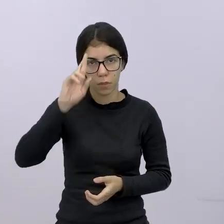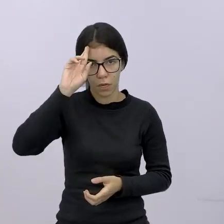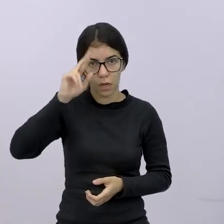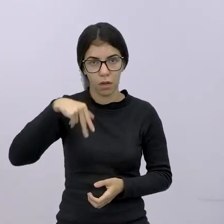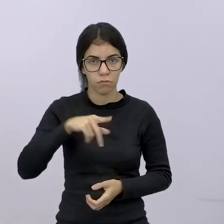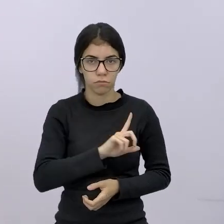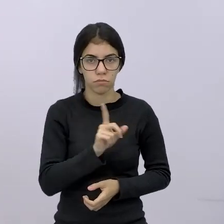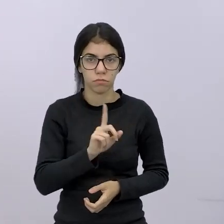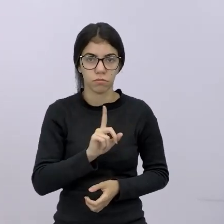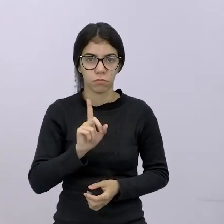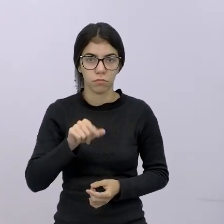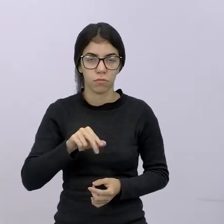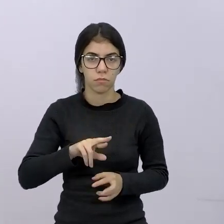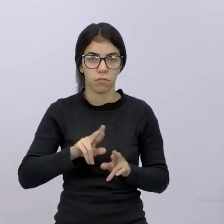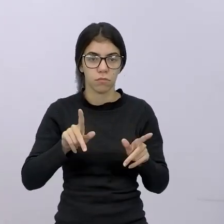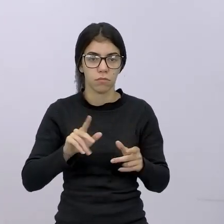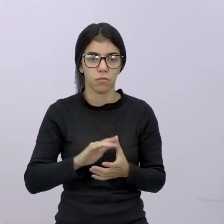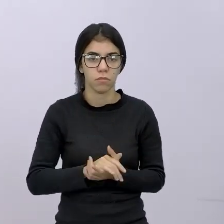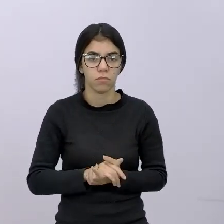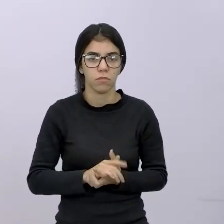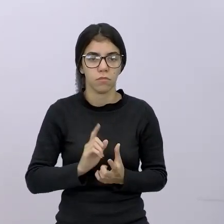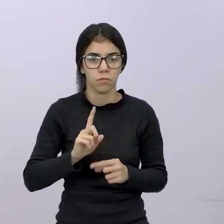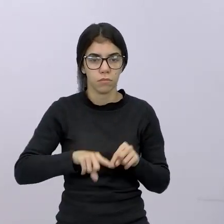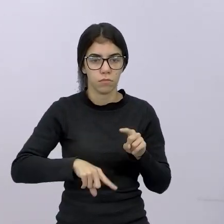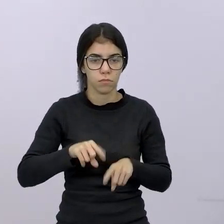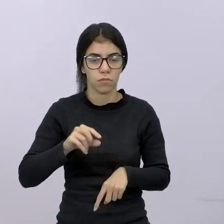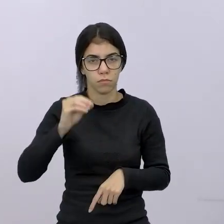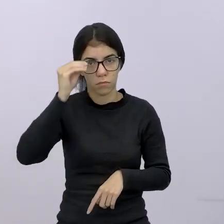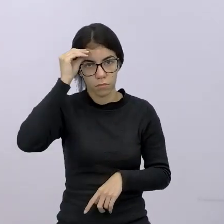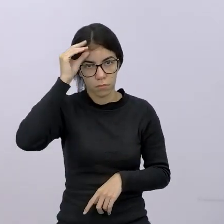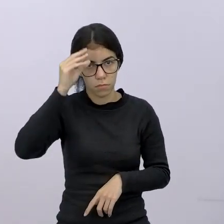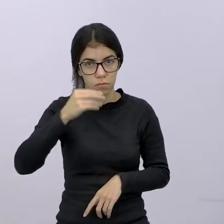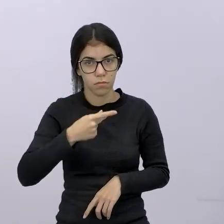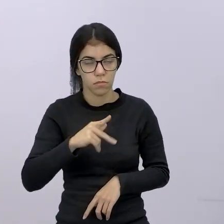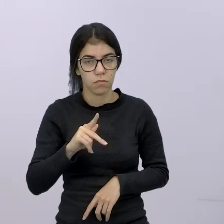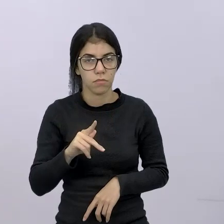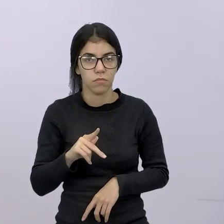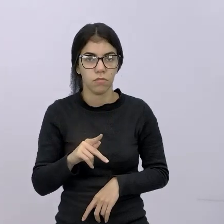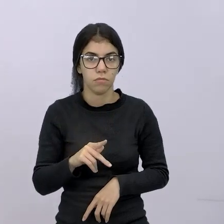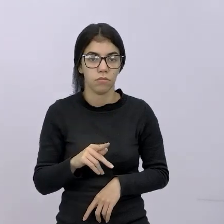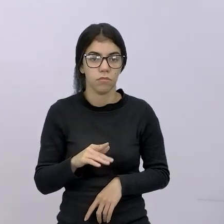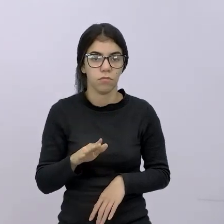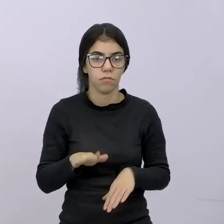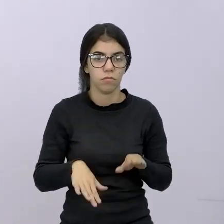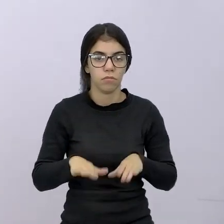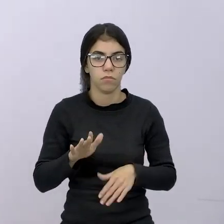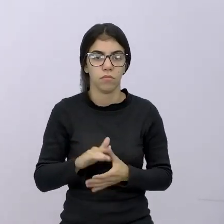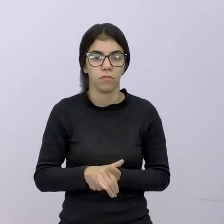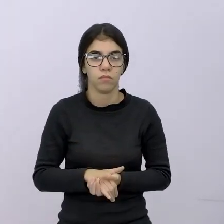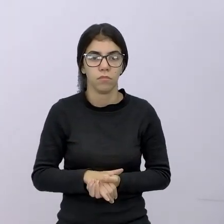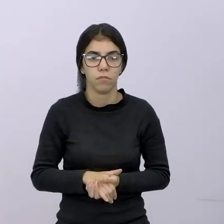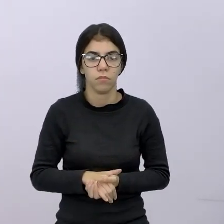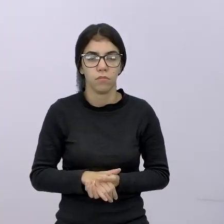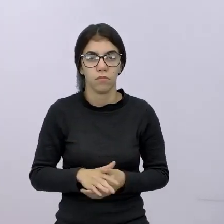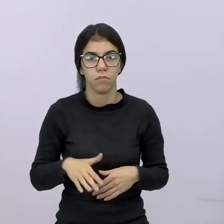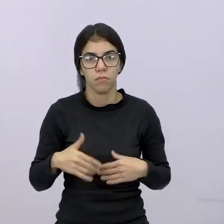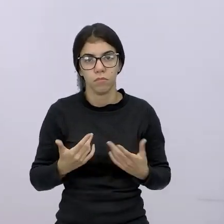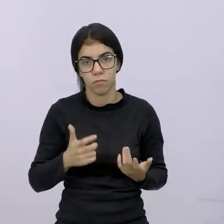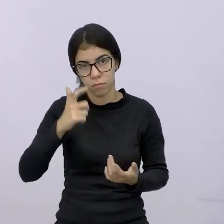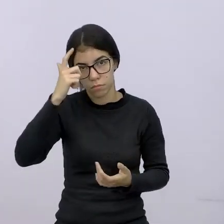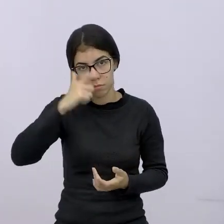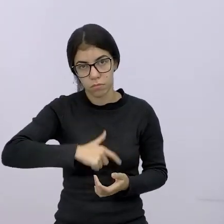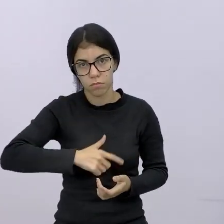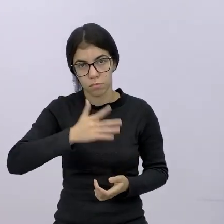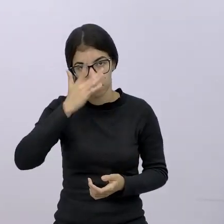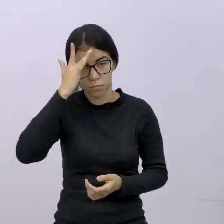Então, eu sou um objeto do seu conhecimento, talvez, né? Por mais que eu seja um sujeito, por mais que eu